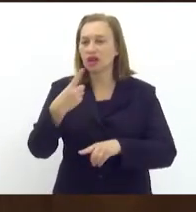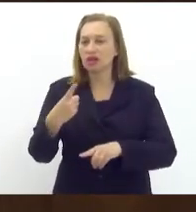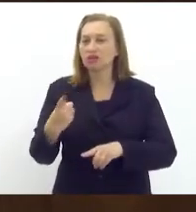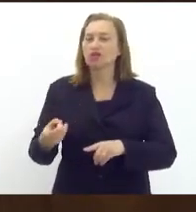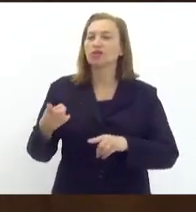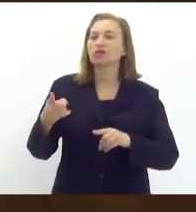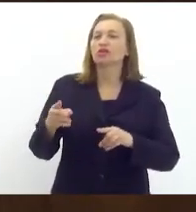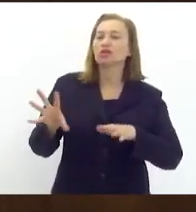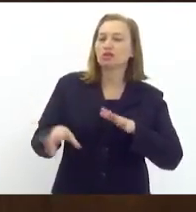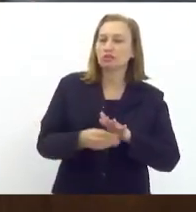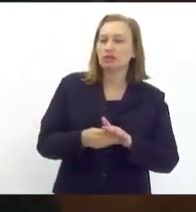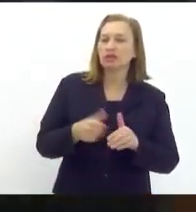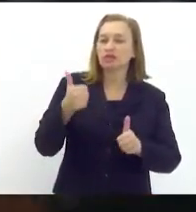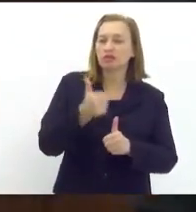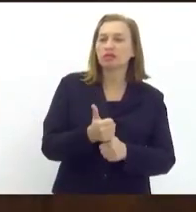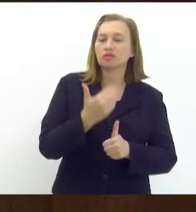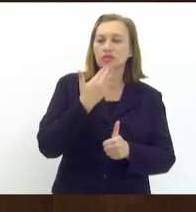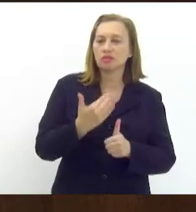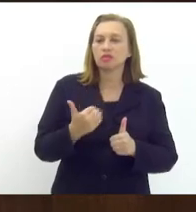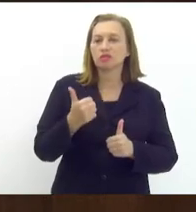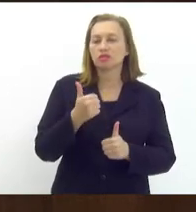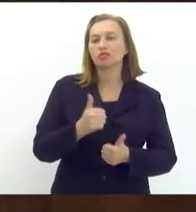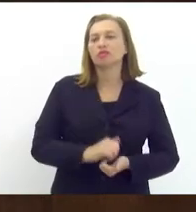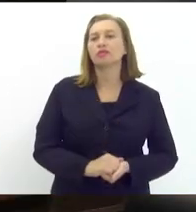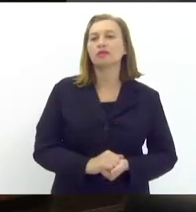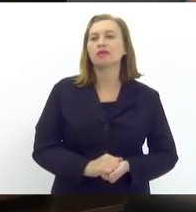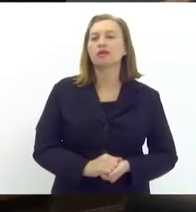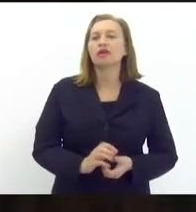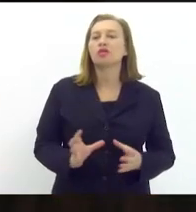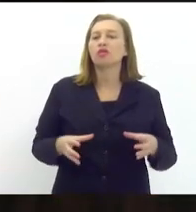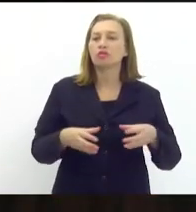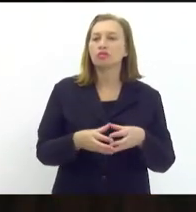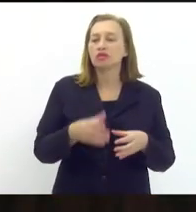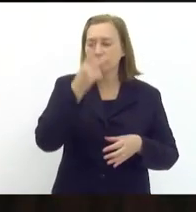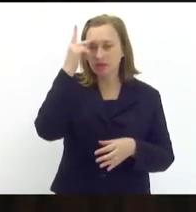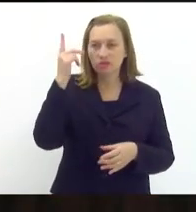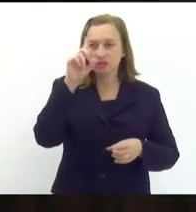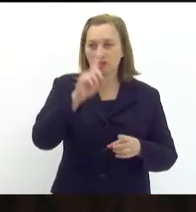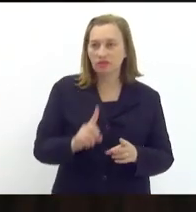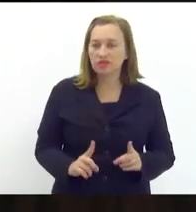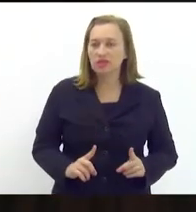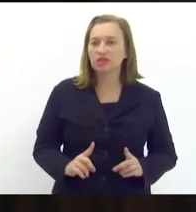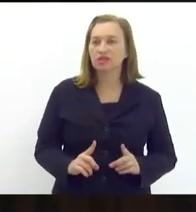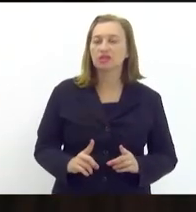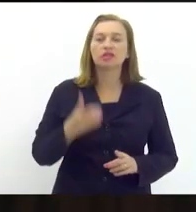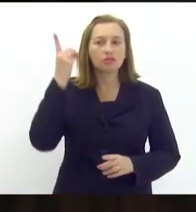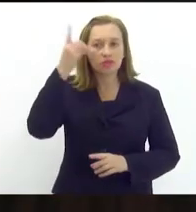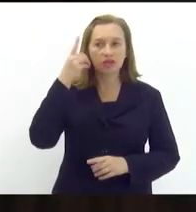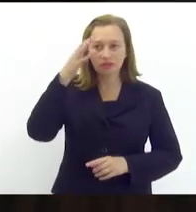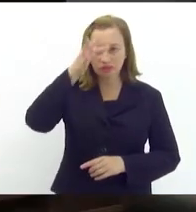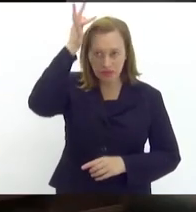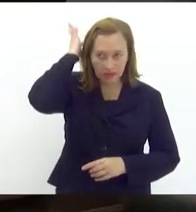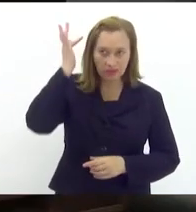substitutivo pela comissão onde está a pessoa com deficiência Deputado Fred Pacheco